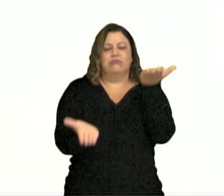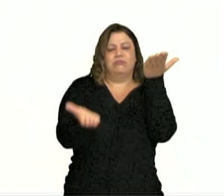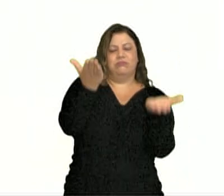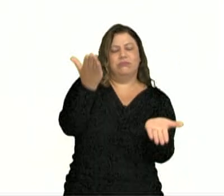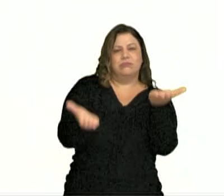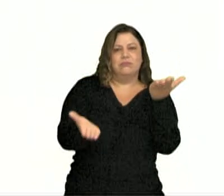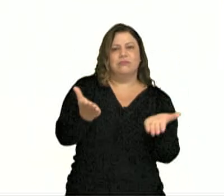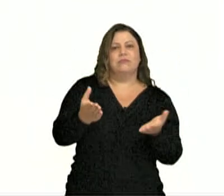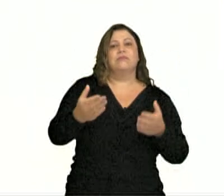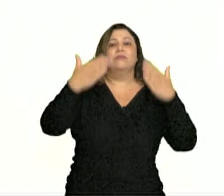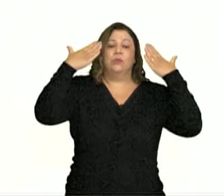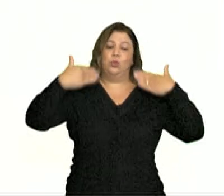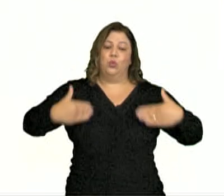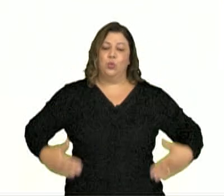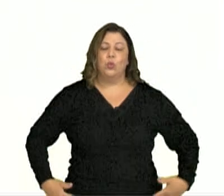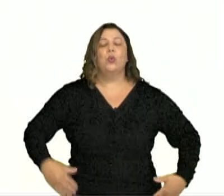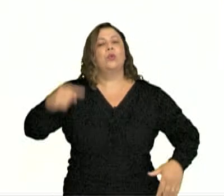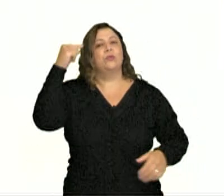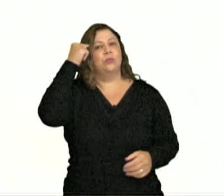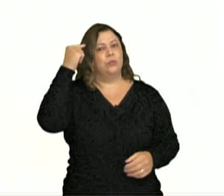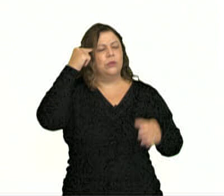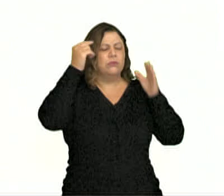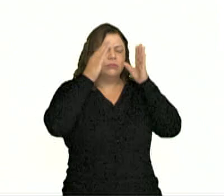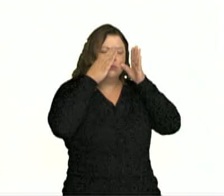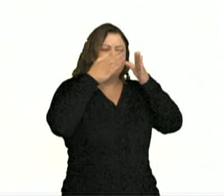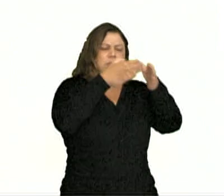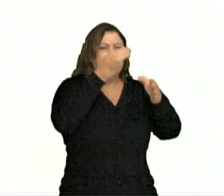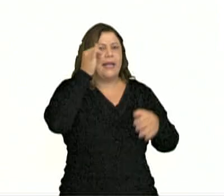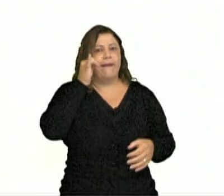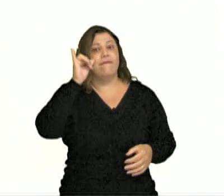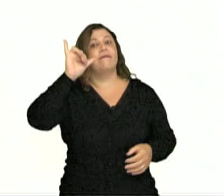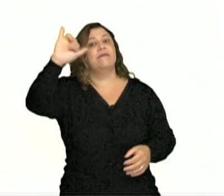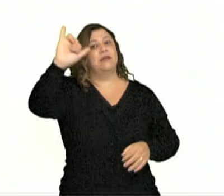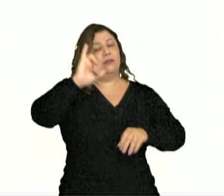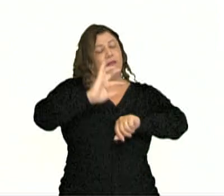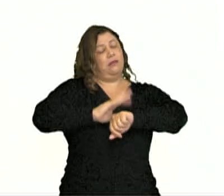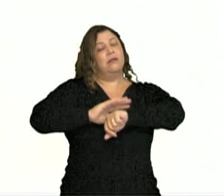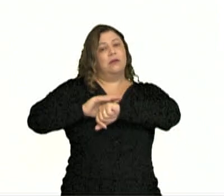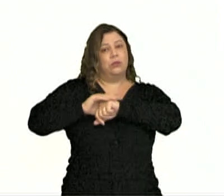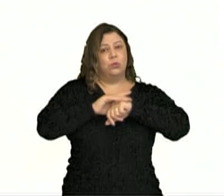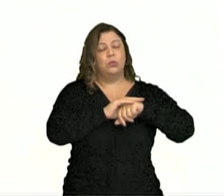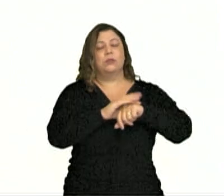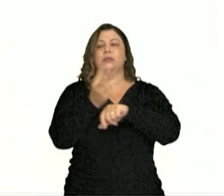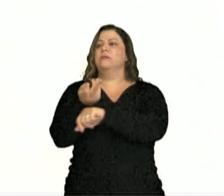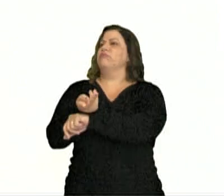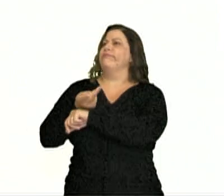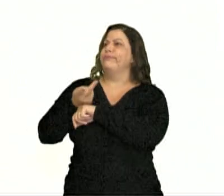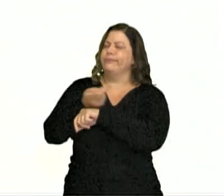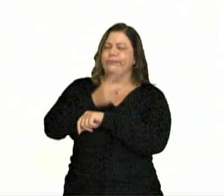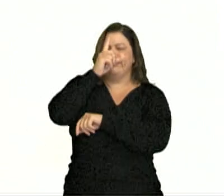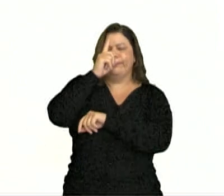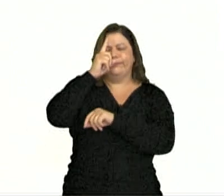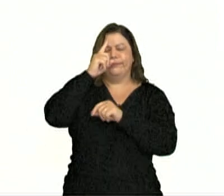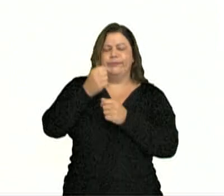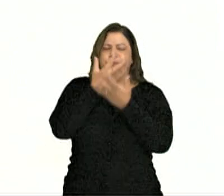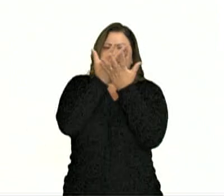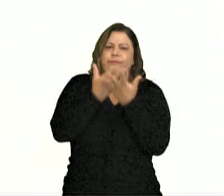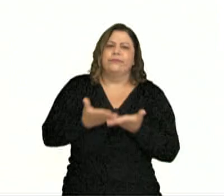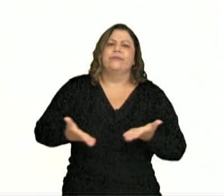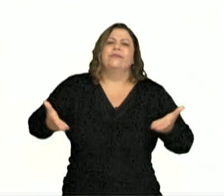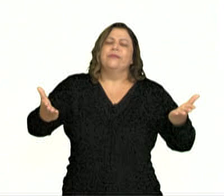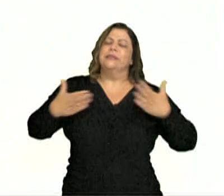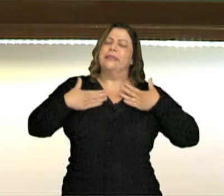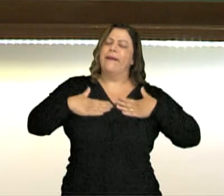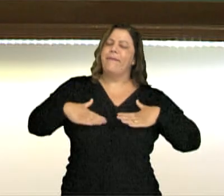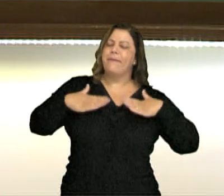mente, concentram-se principalmente na prevenção de doenças e na procura cotidiana pelo bem-estar. Então, eu procuro